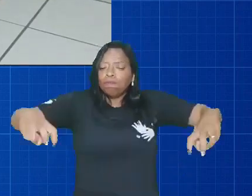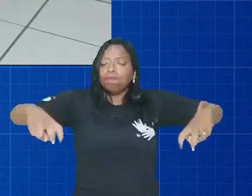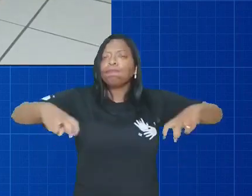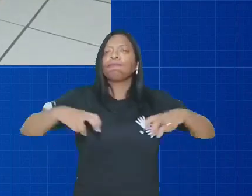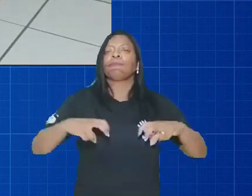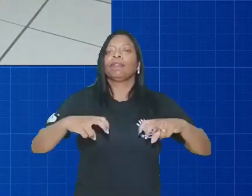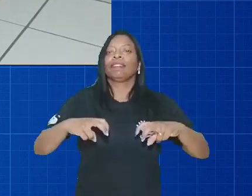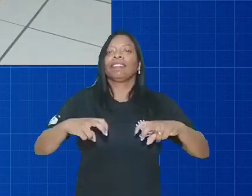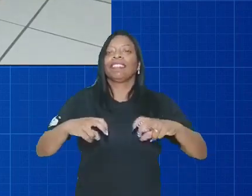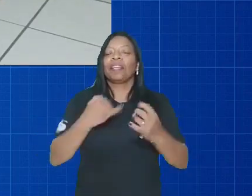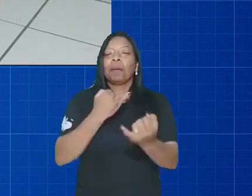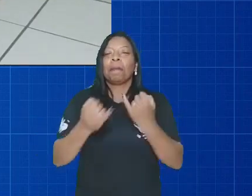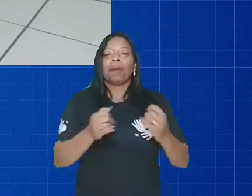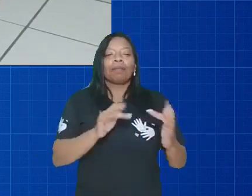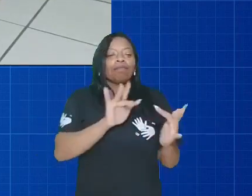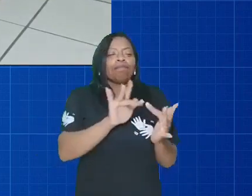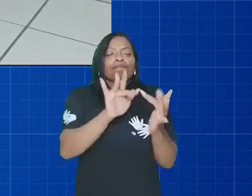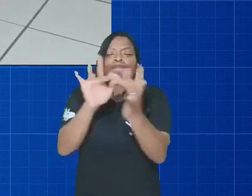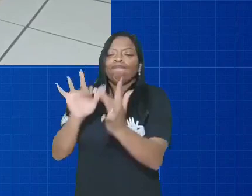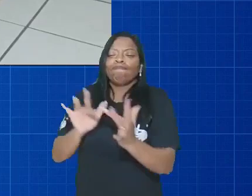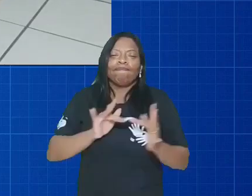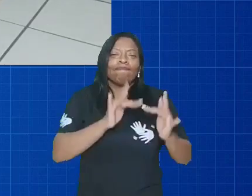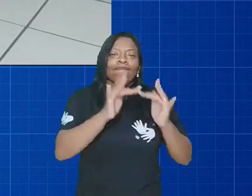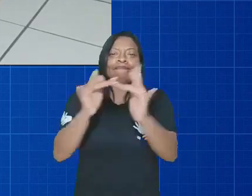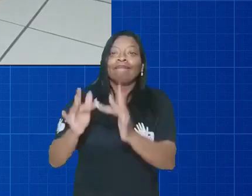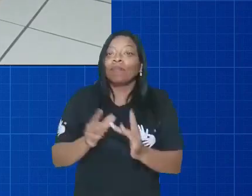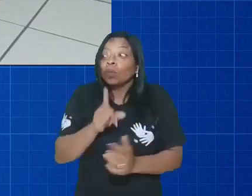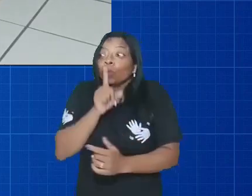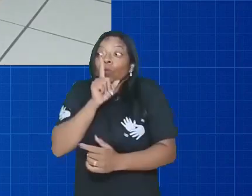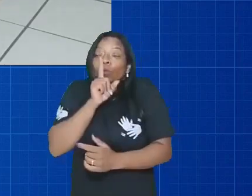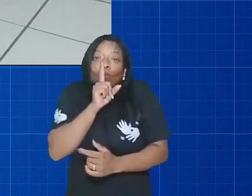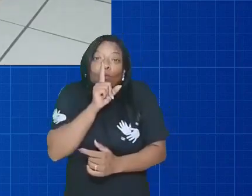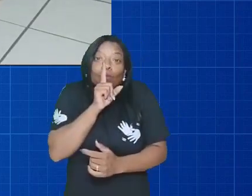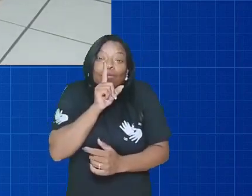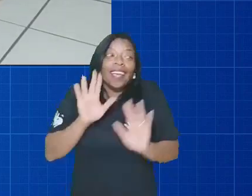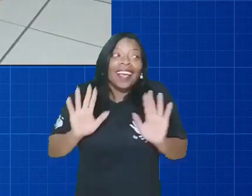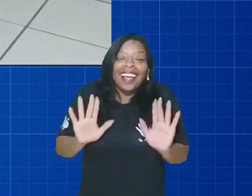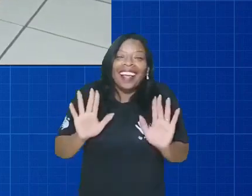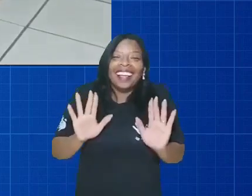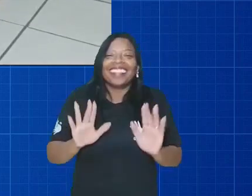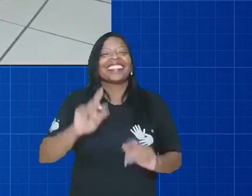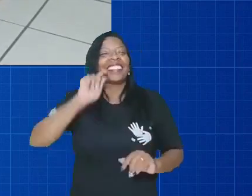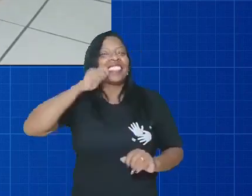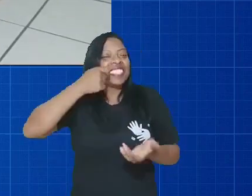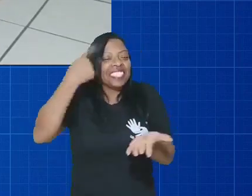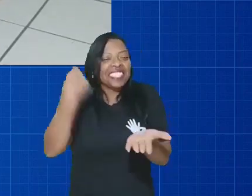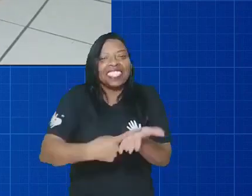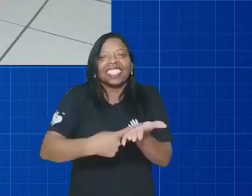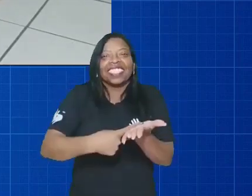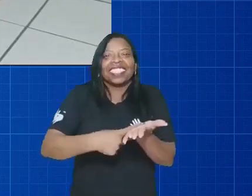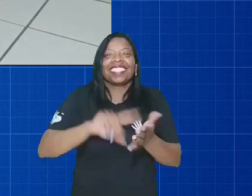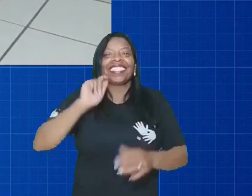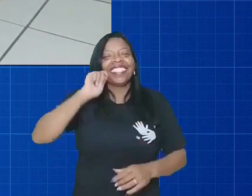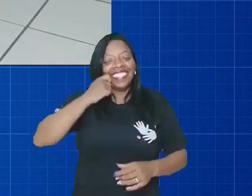parte, nós fazemos um contrato assim de sigilo moral, que a gente chama. Então assim, você tá naquele momento ali, você vai falar se